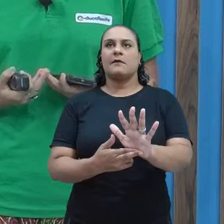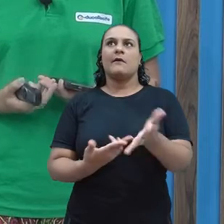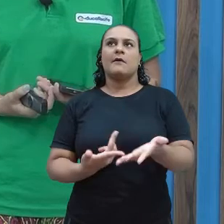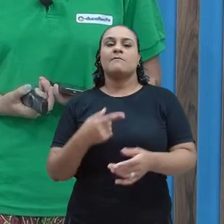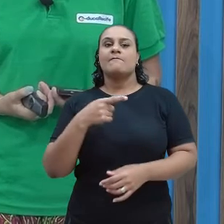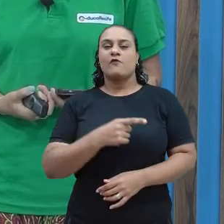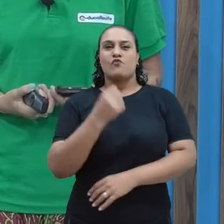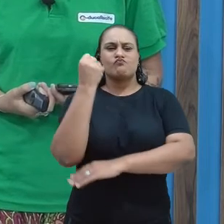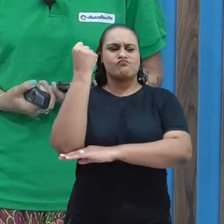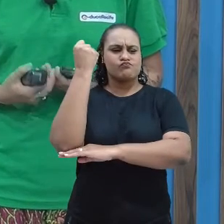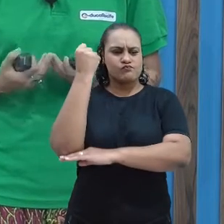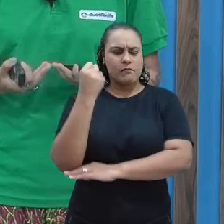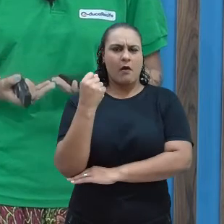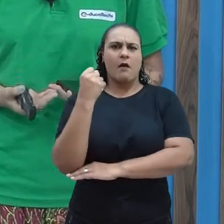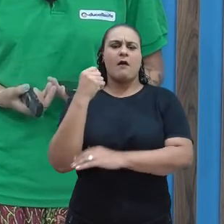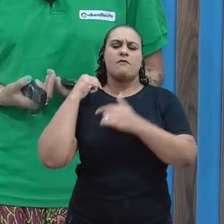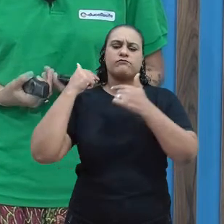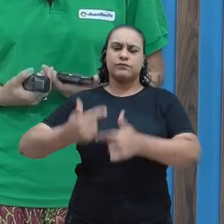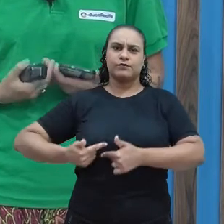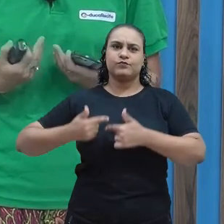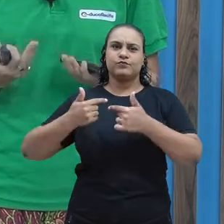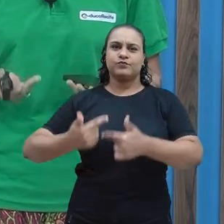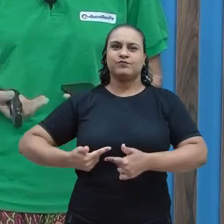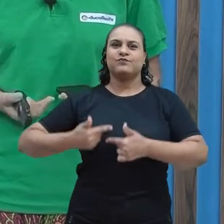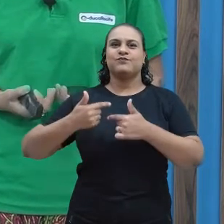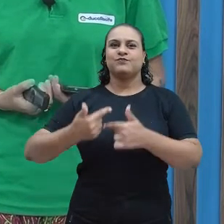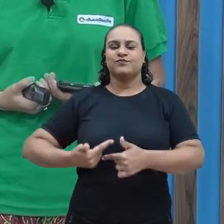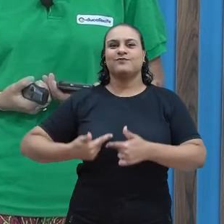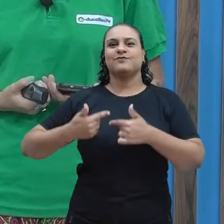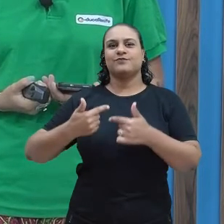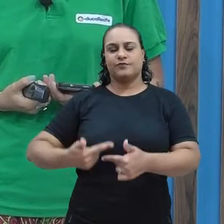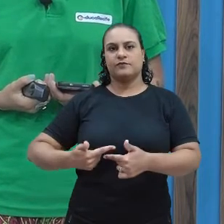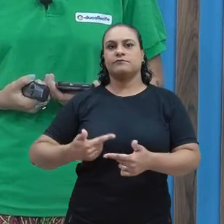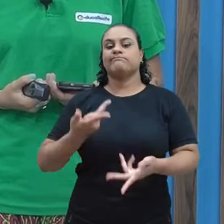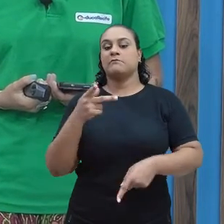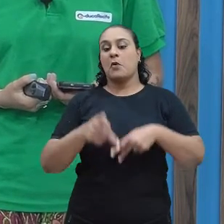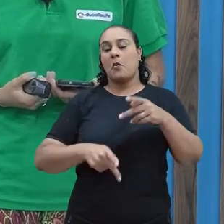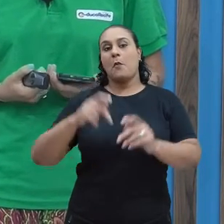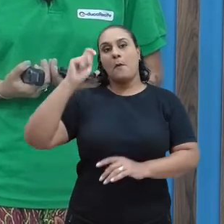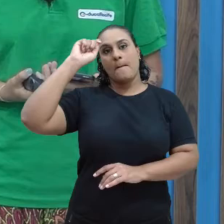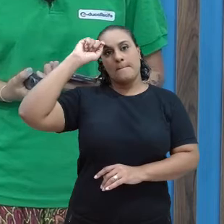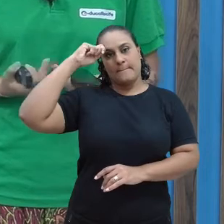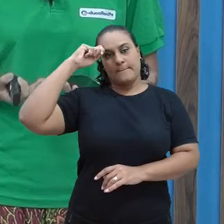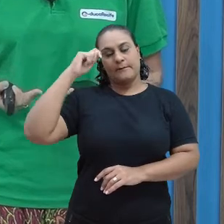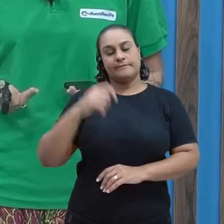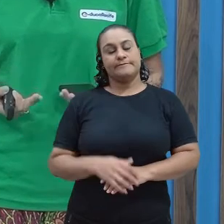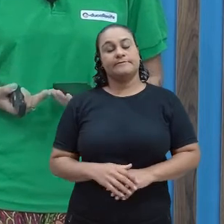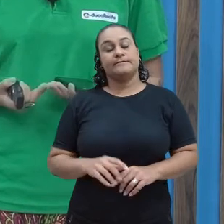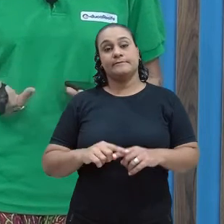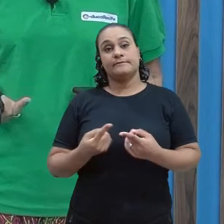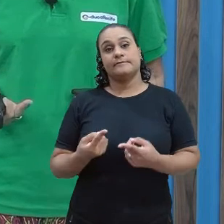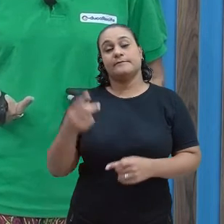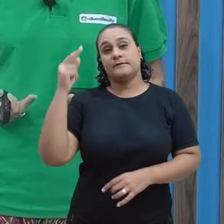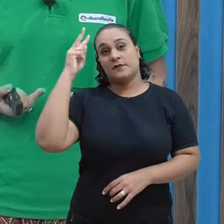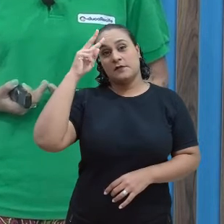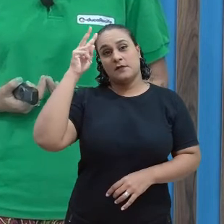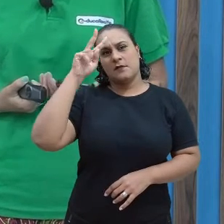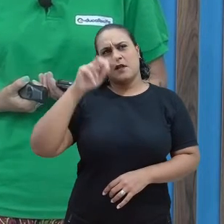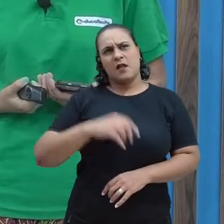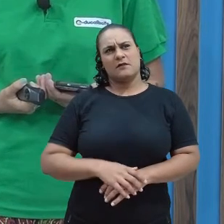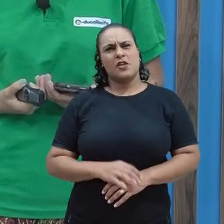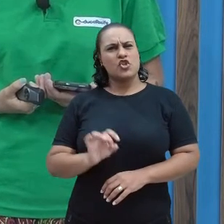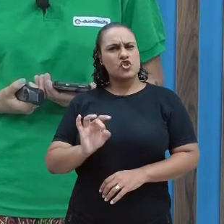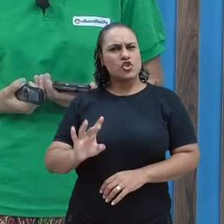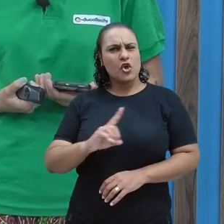de resistência aí para a cultura, para os povos negros, certo? Mas a gente lembra que não só fica no dia 20